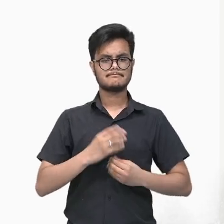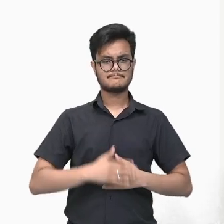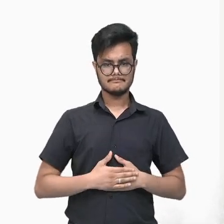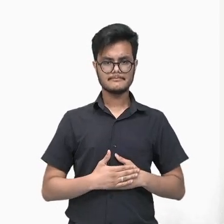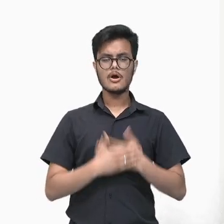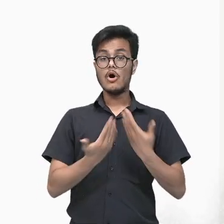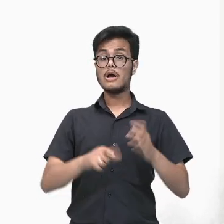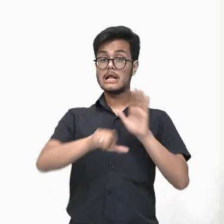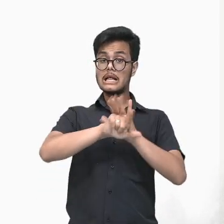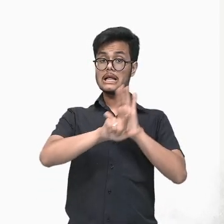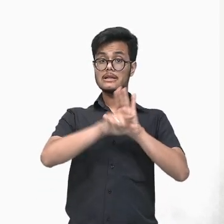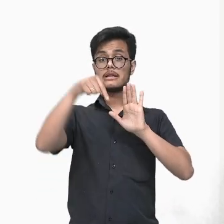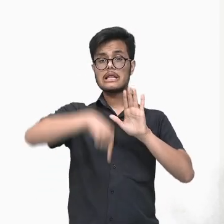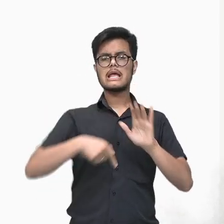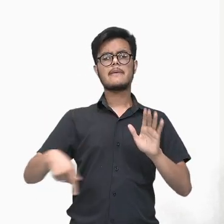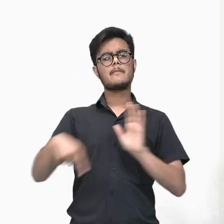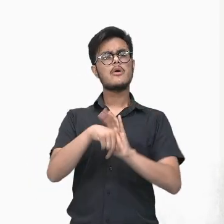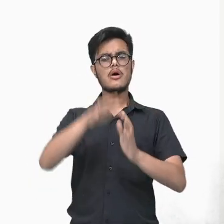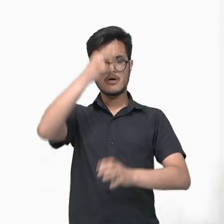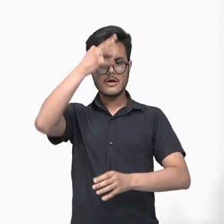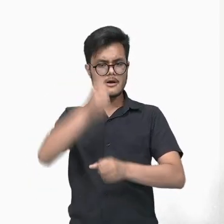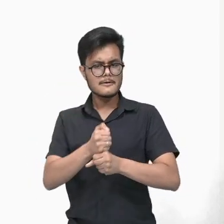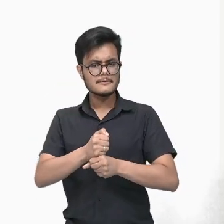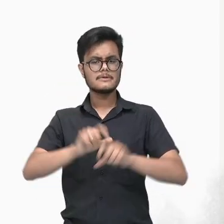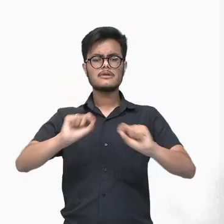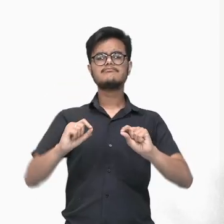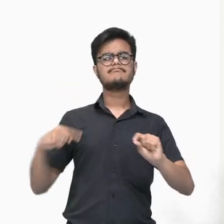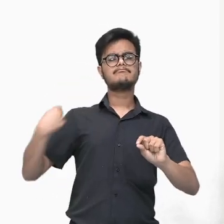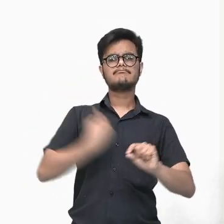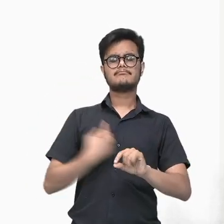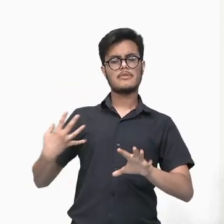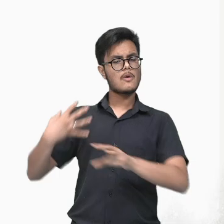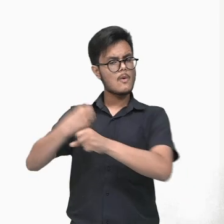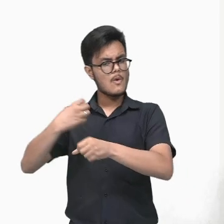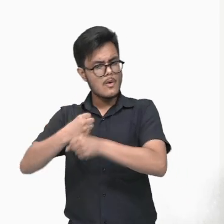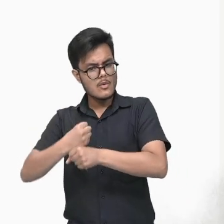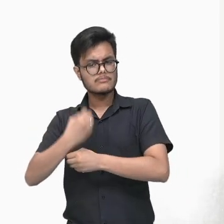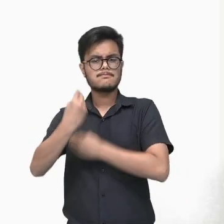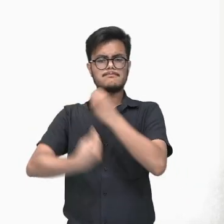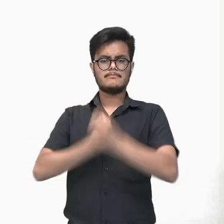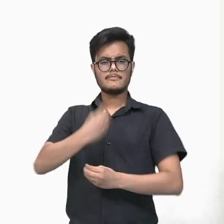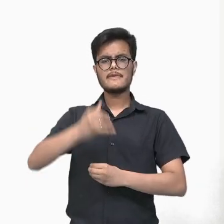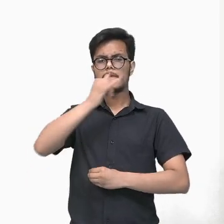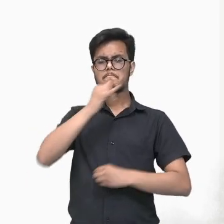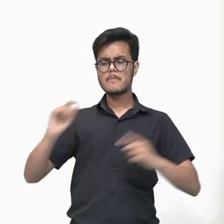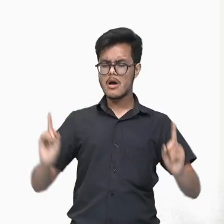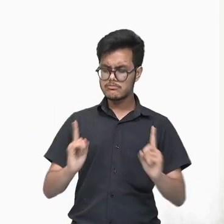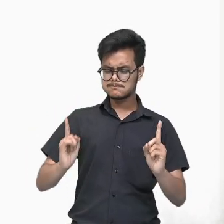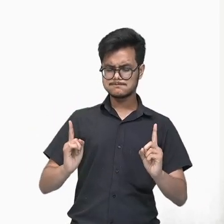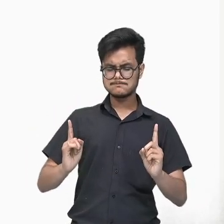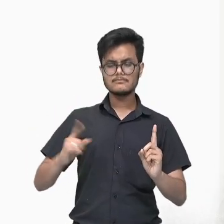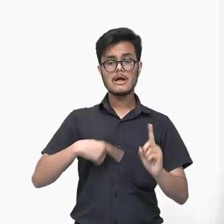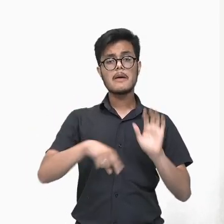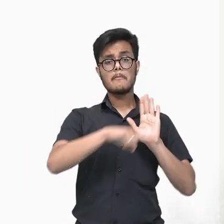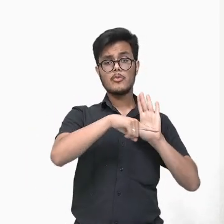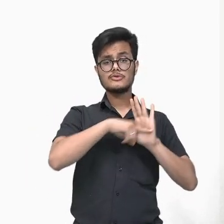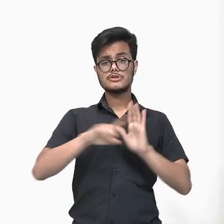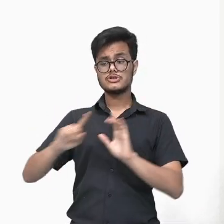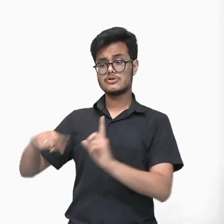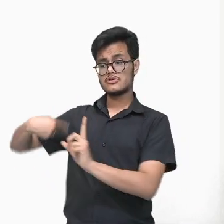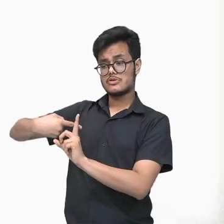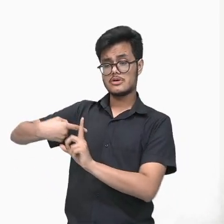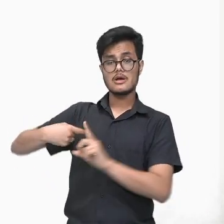lei da física que nos permite calcular a força de interação entre cargas